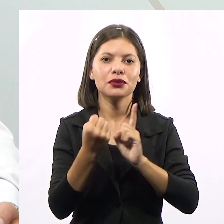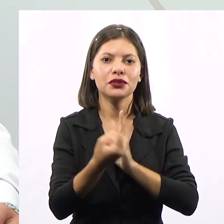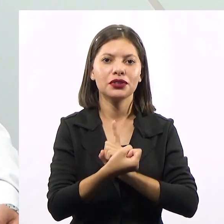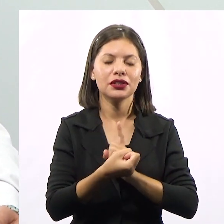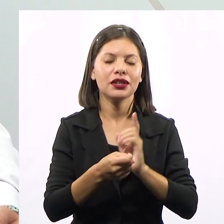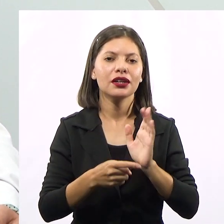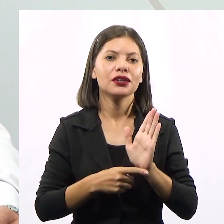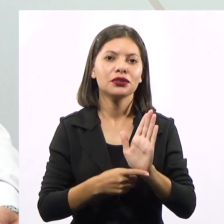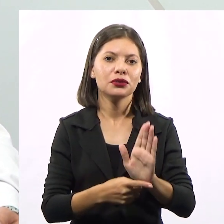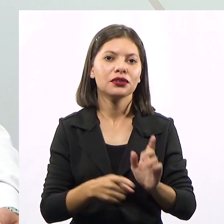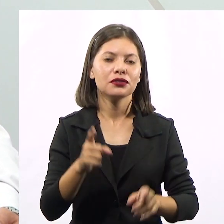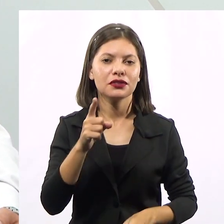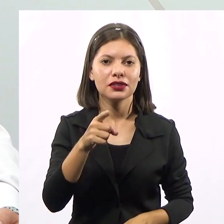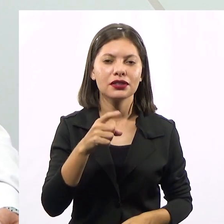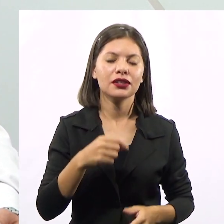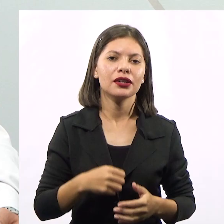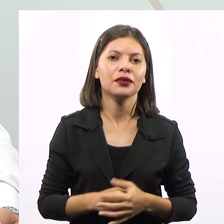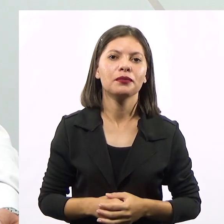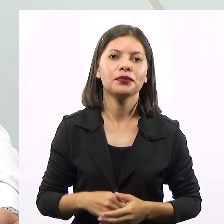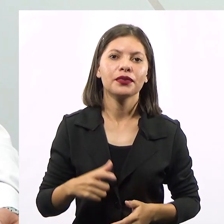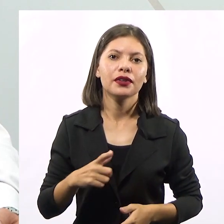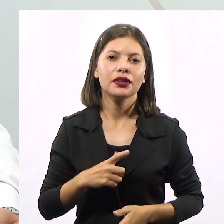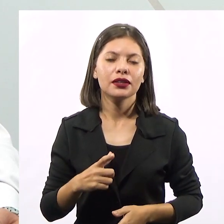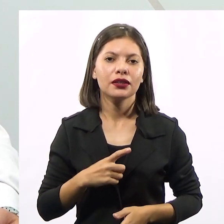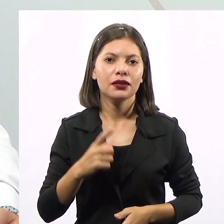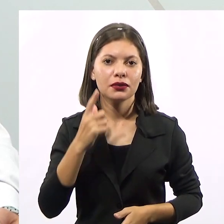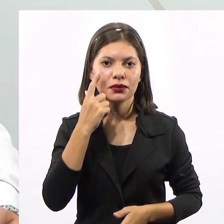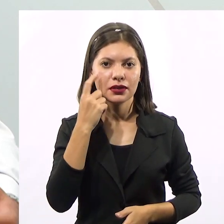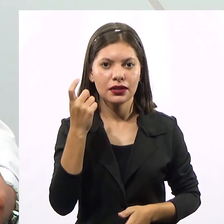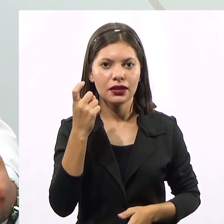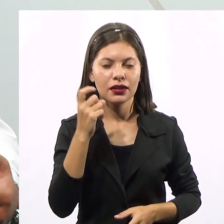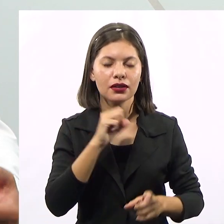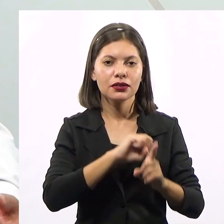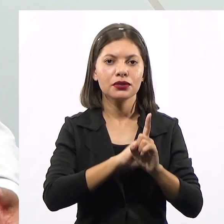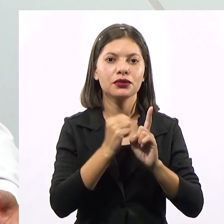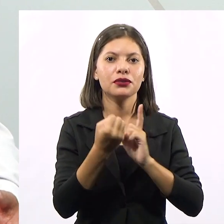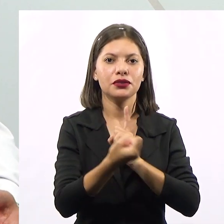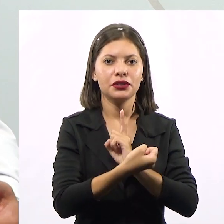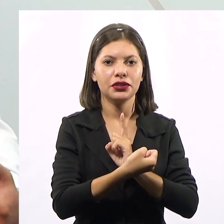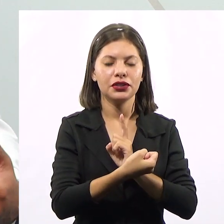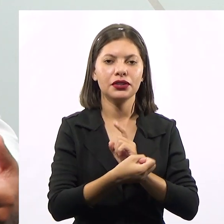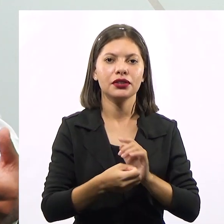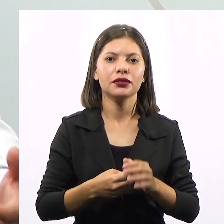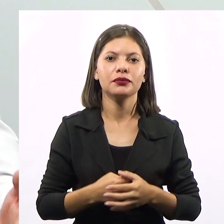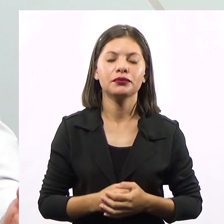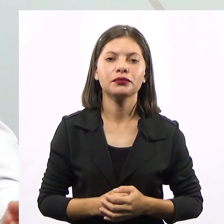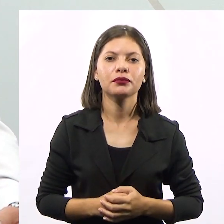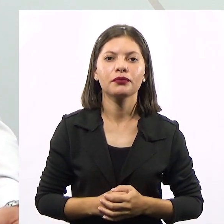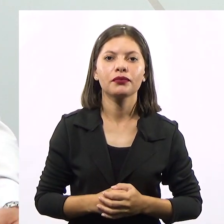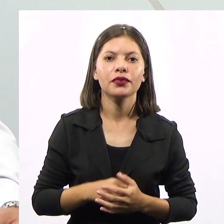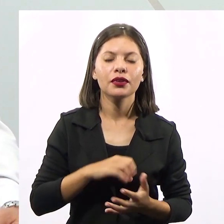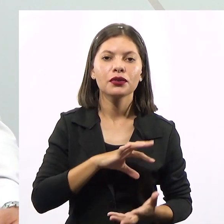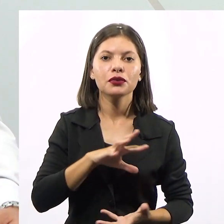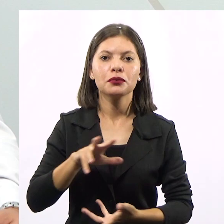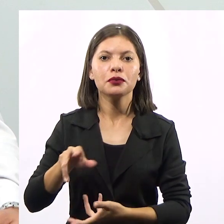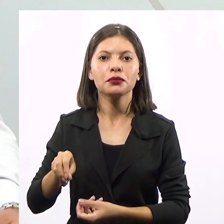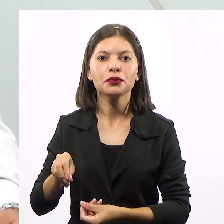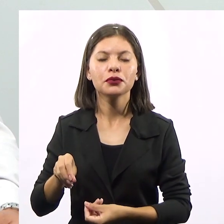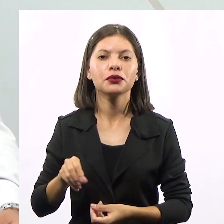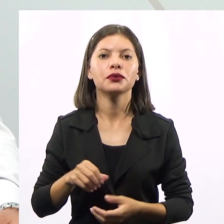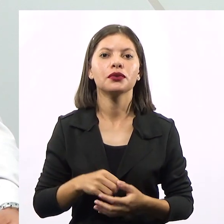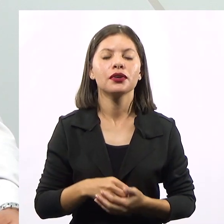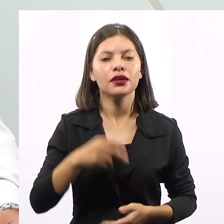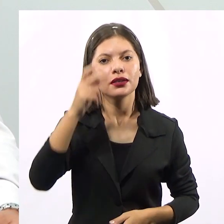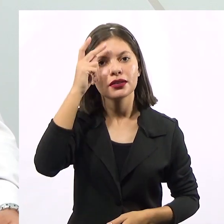a sociologia pode contribuir para que você tenha esse olhar, né, o olhar sociológico sobre o